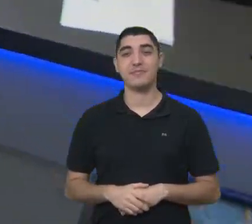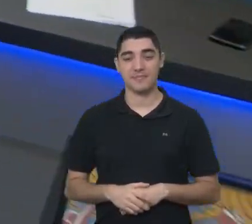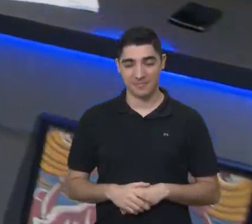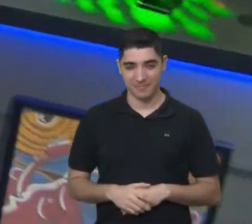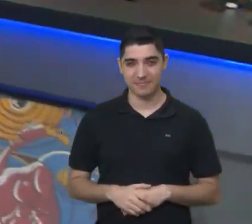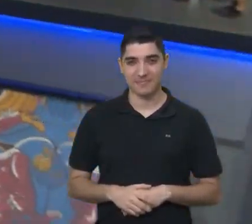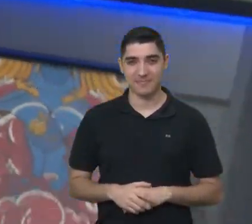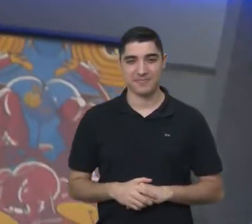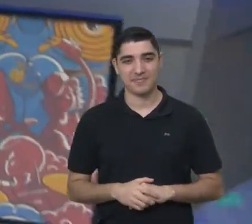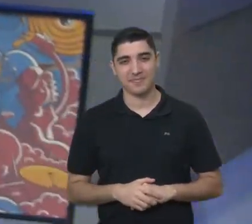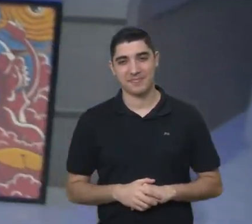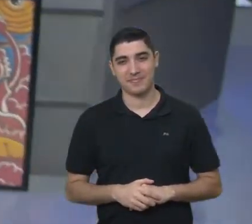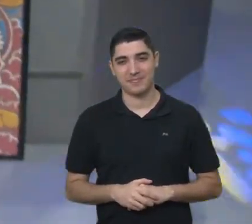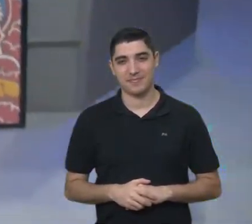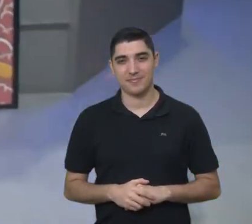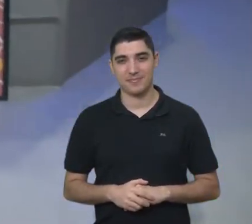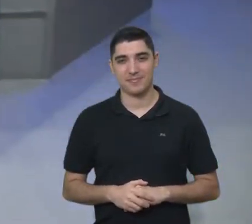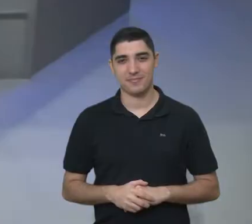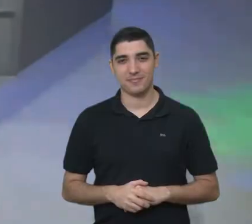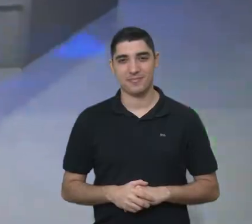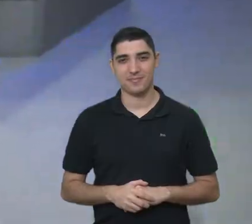É isso aí.